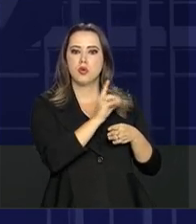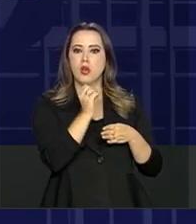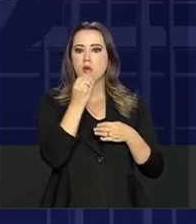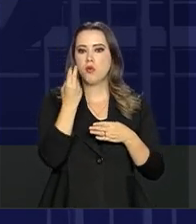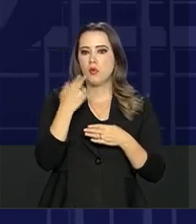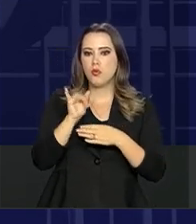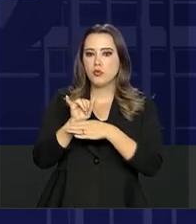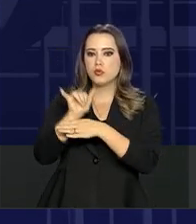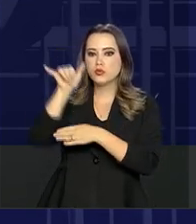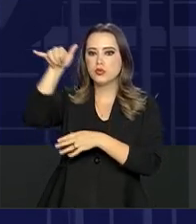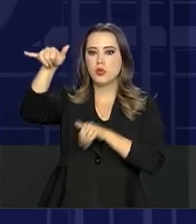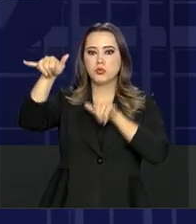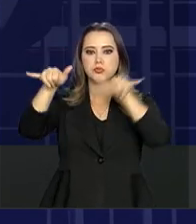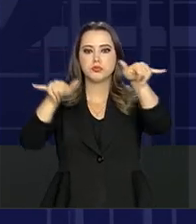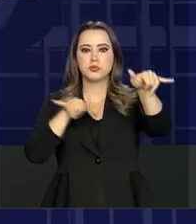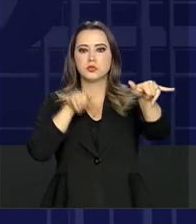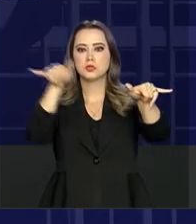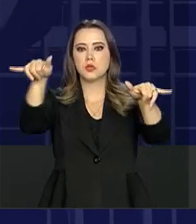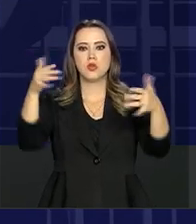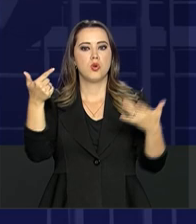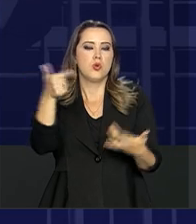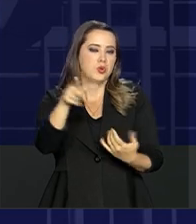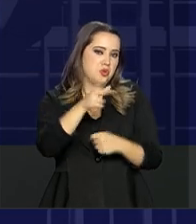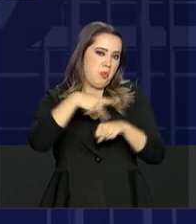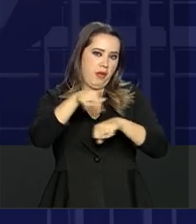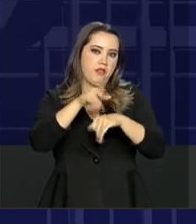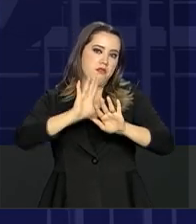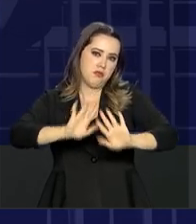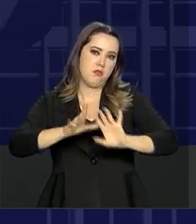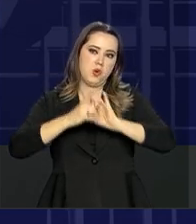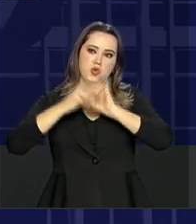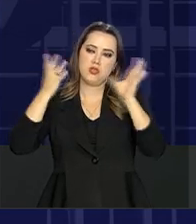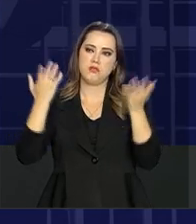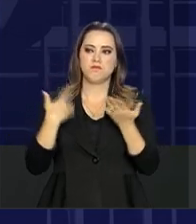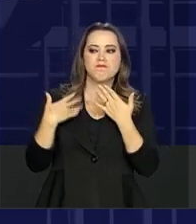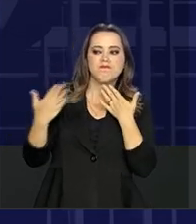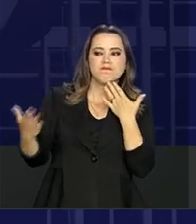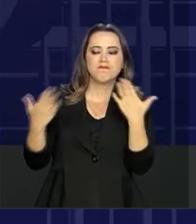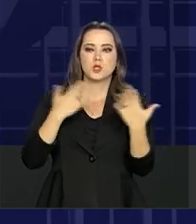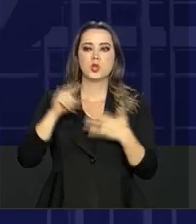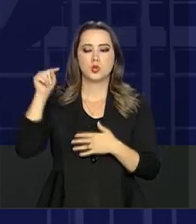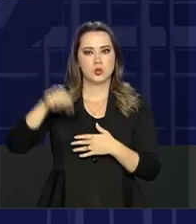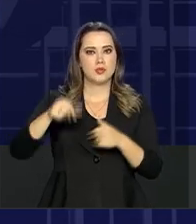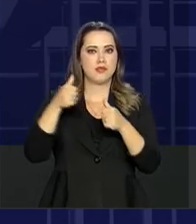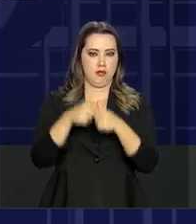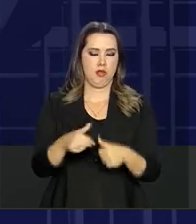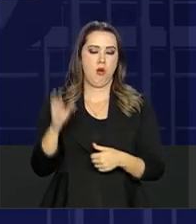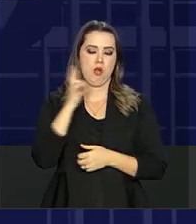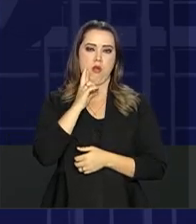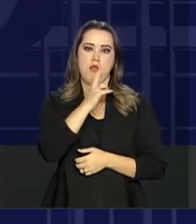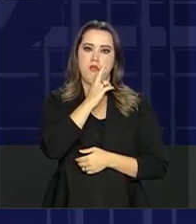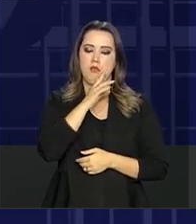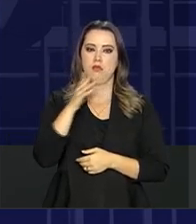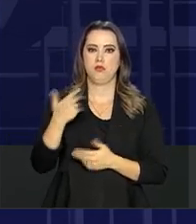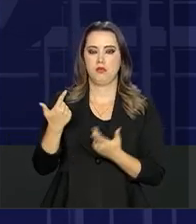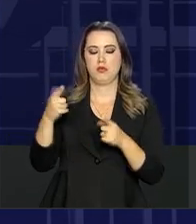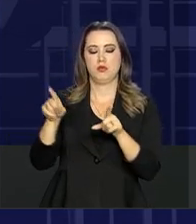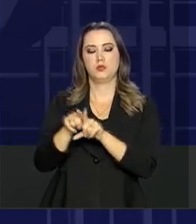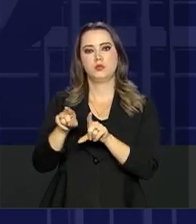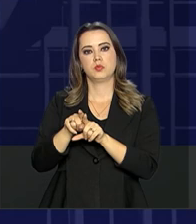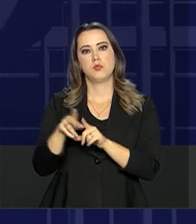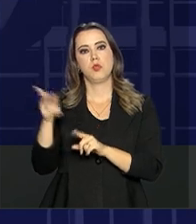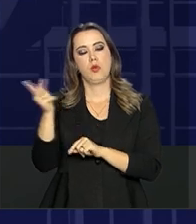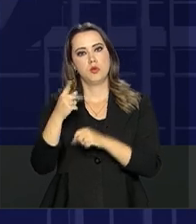voos também. Ao passo que, quando nós formos analisar quantos ficaram lá em Roraima, entre Boa Vista e